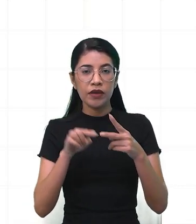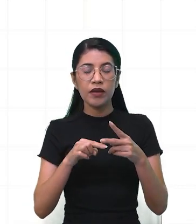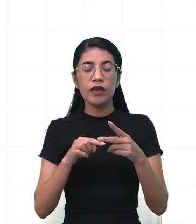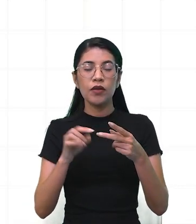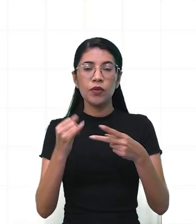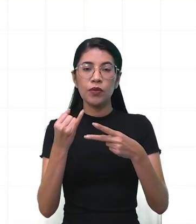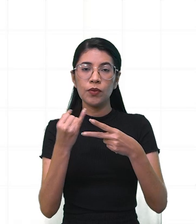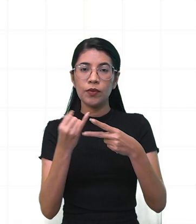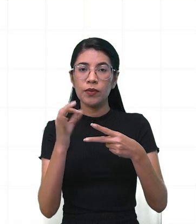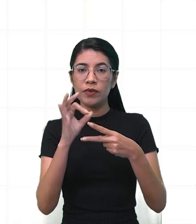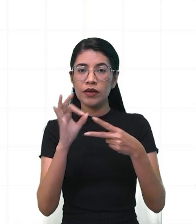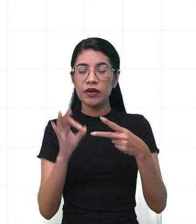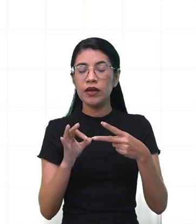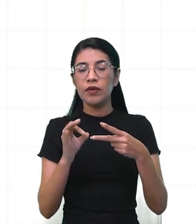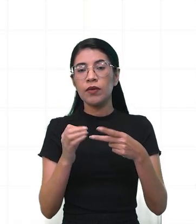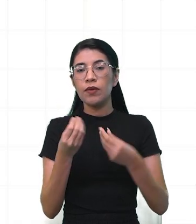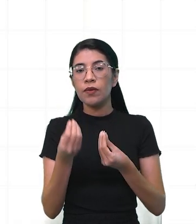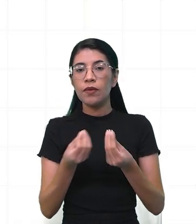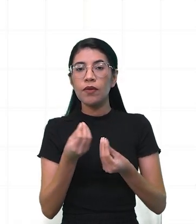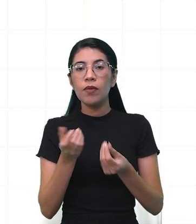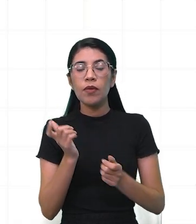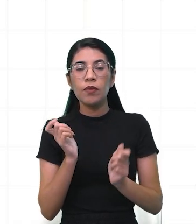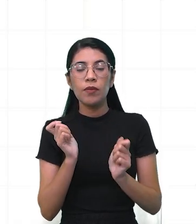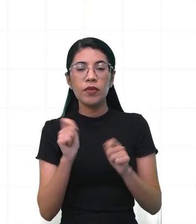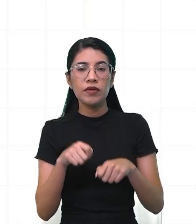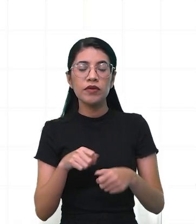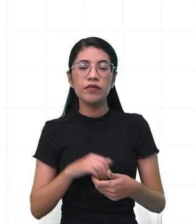regular, divide-se